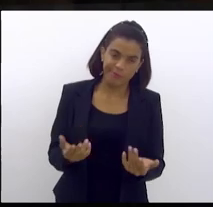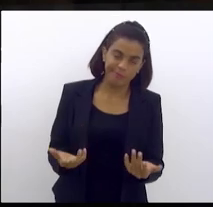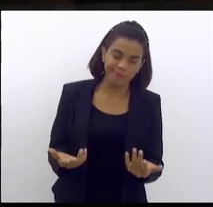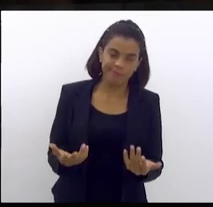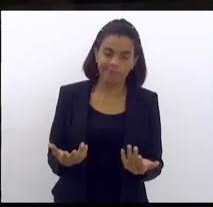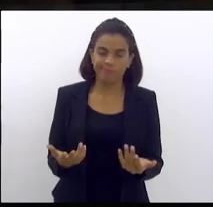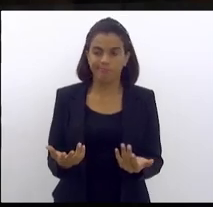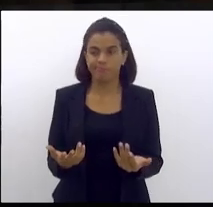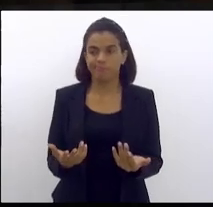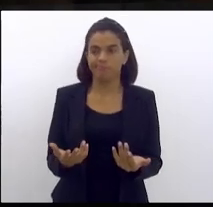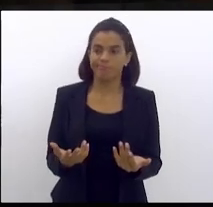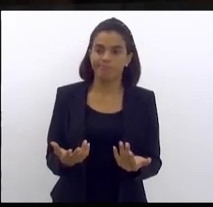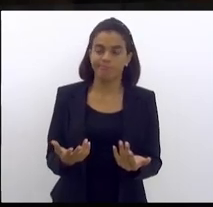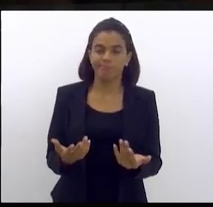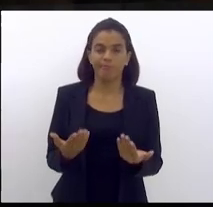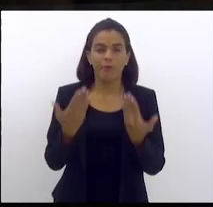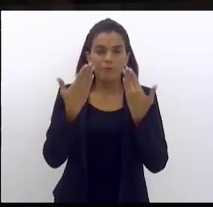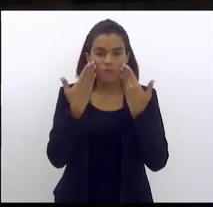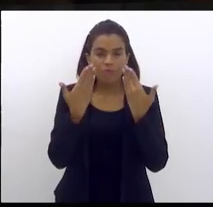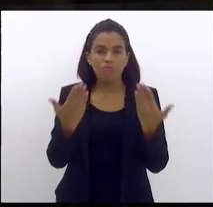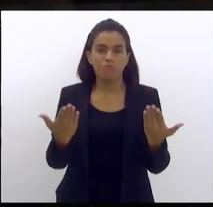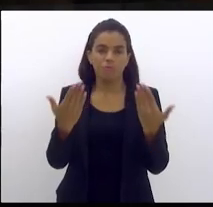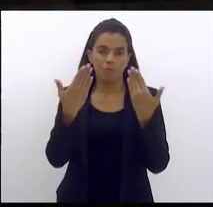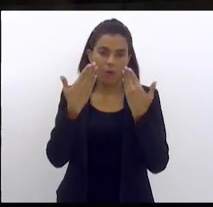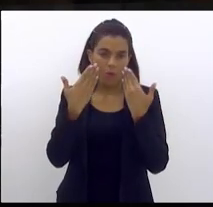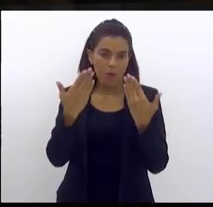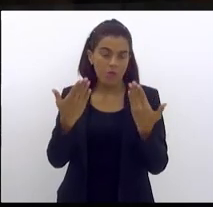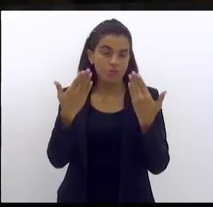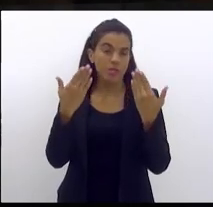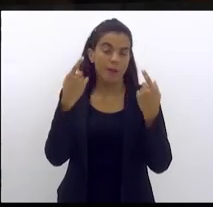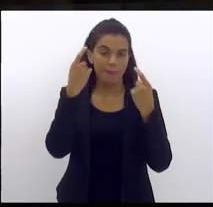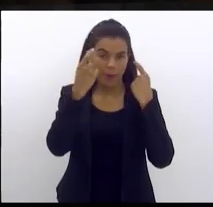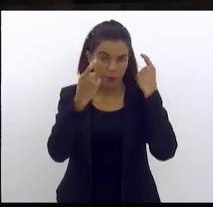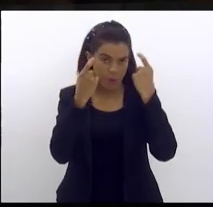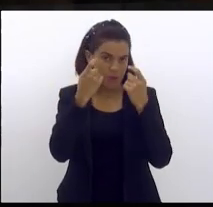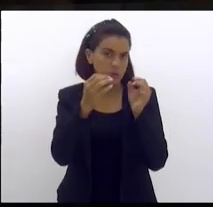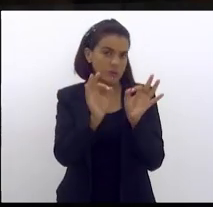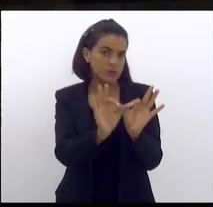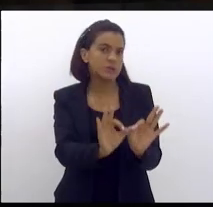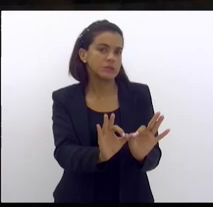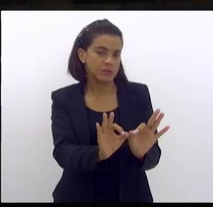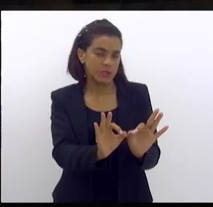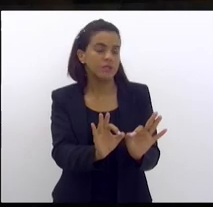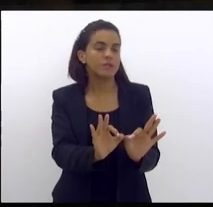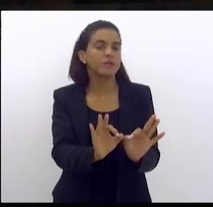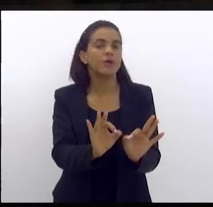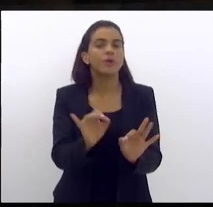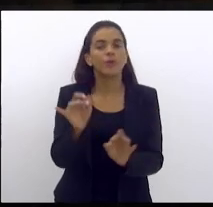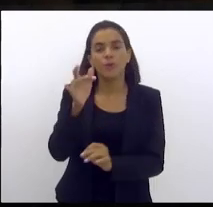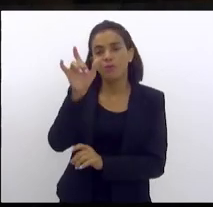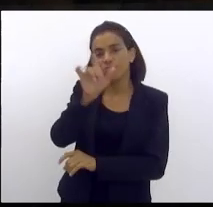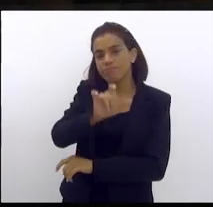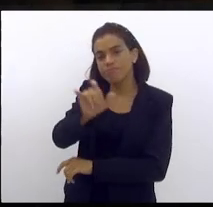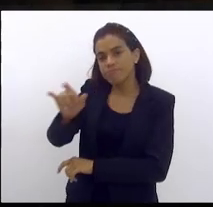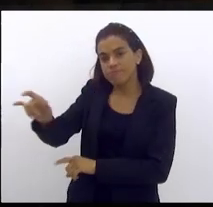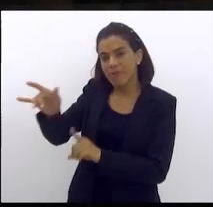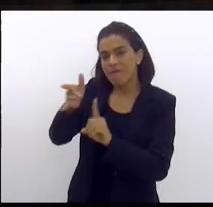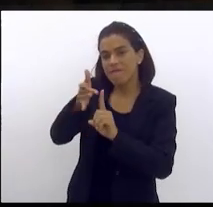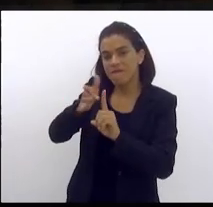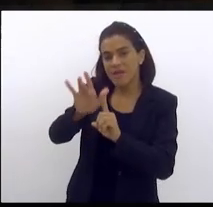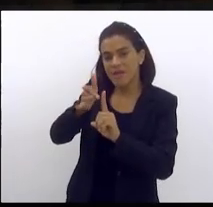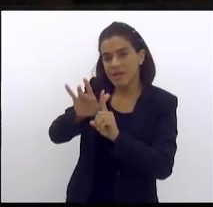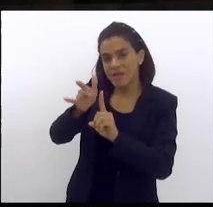ã manifestarem a sua preocupação justa com as vítimas